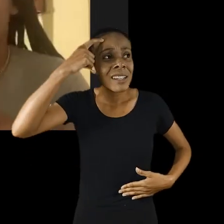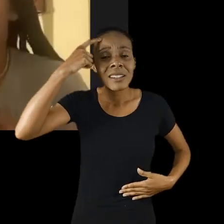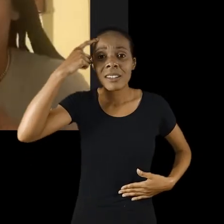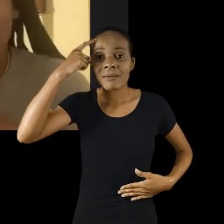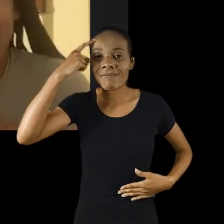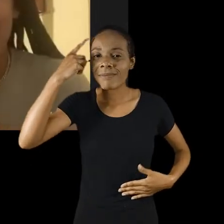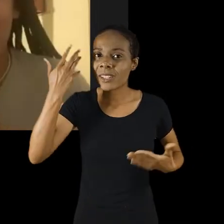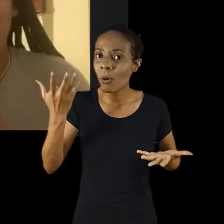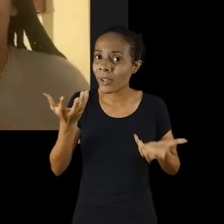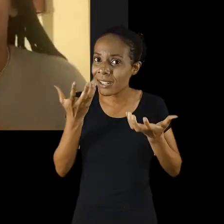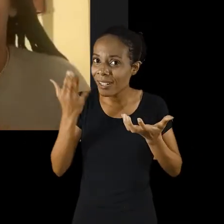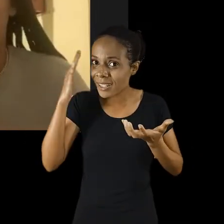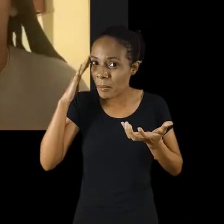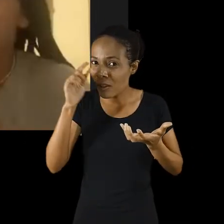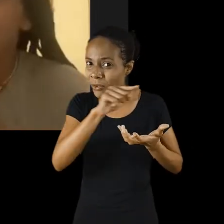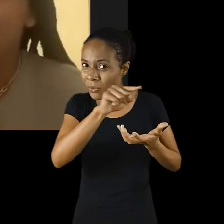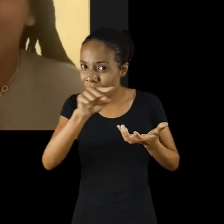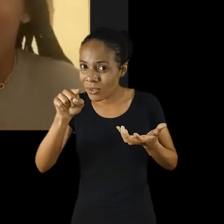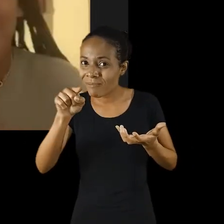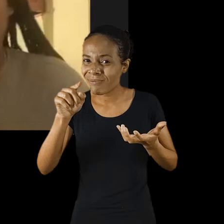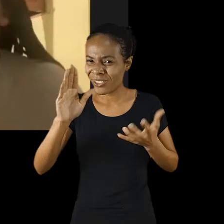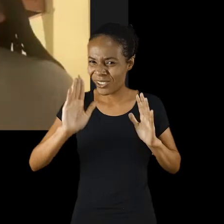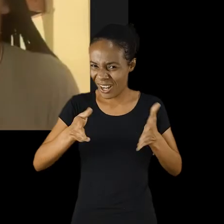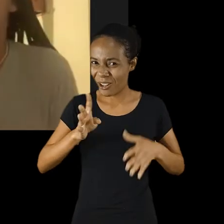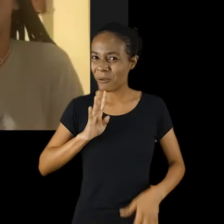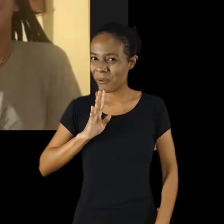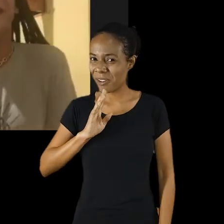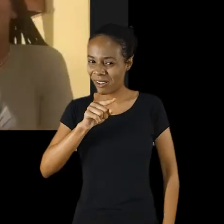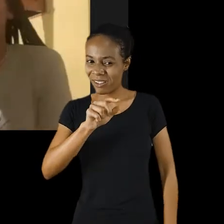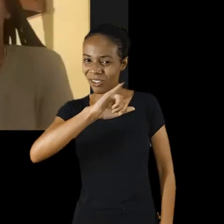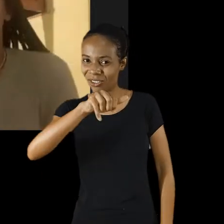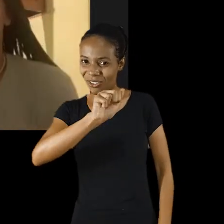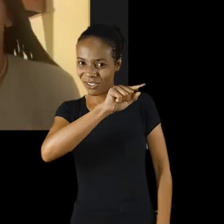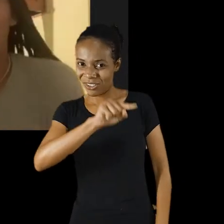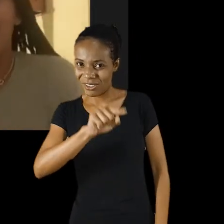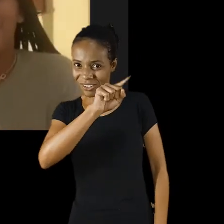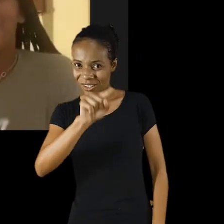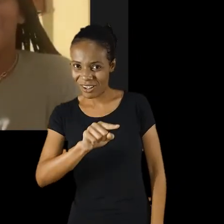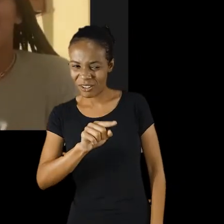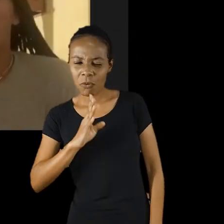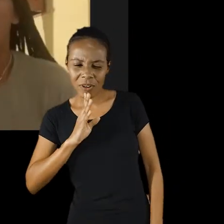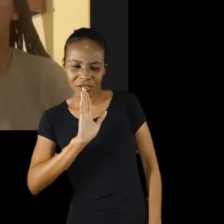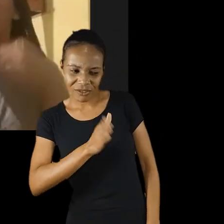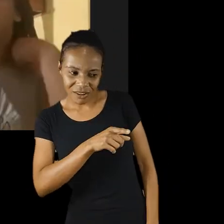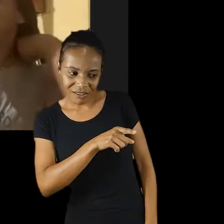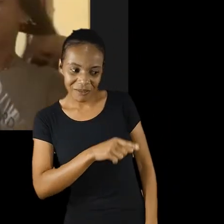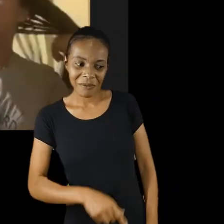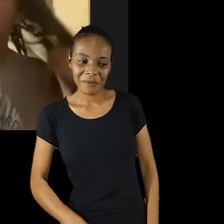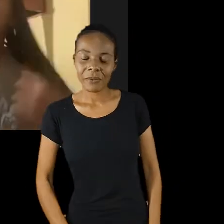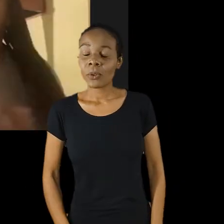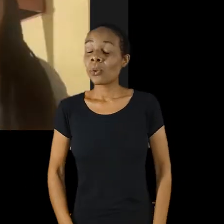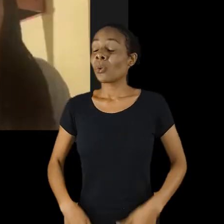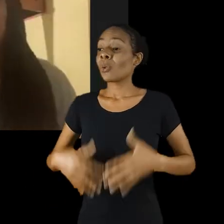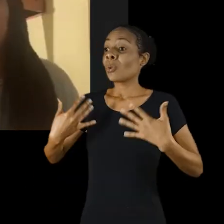já se conhece, ou se você tem medo de se conhecer, Jazz. Nossa, eu tenho muito medo.